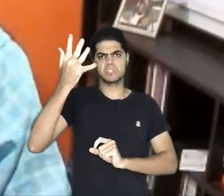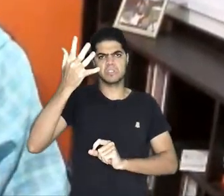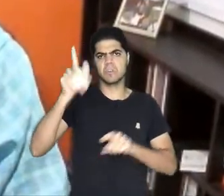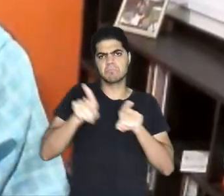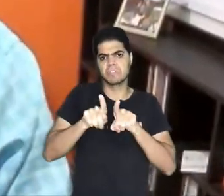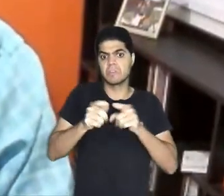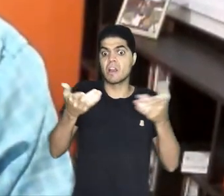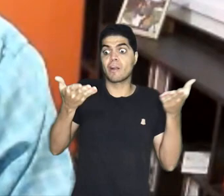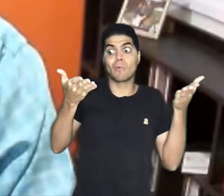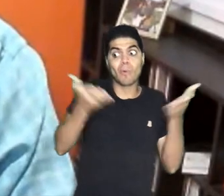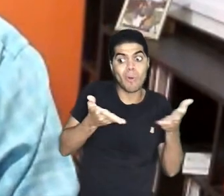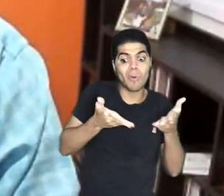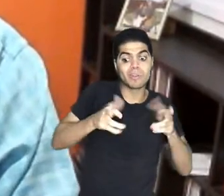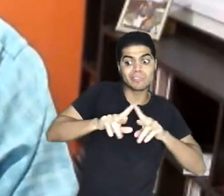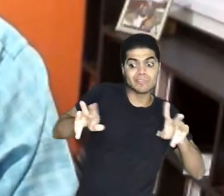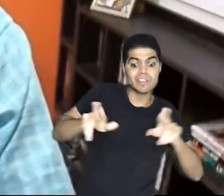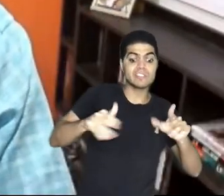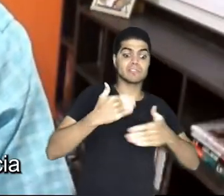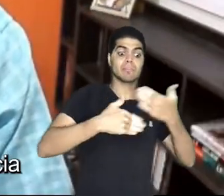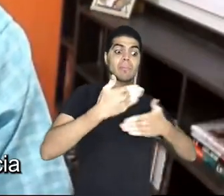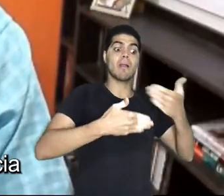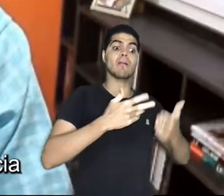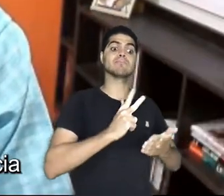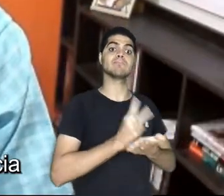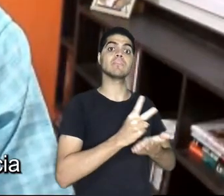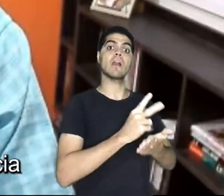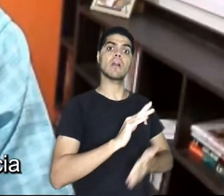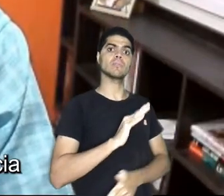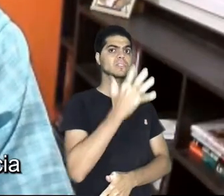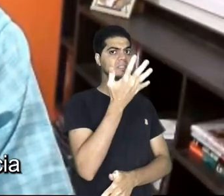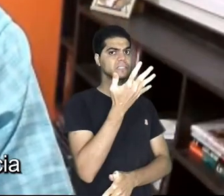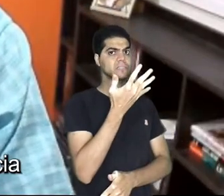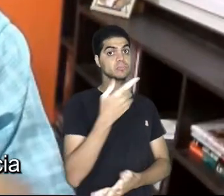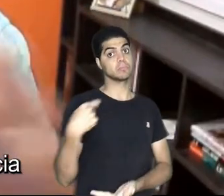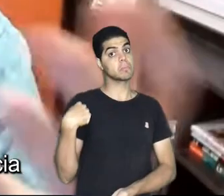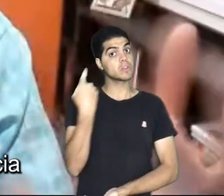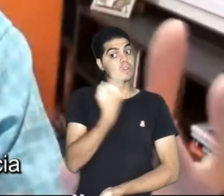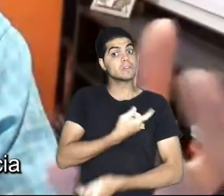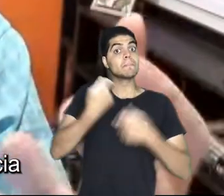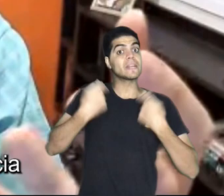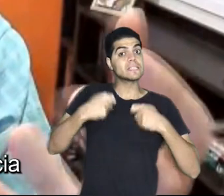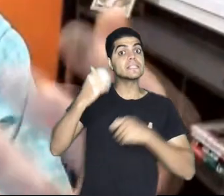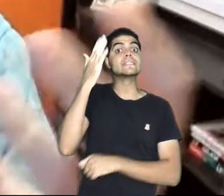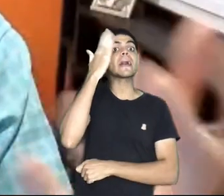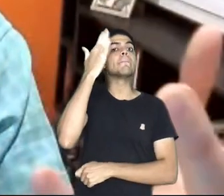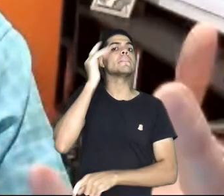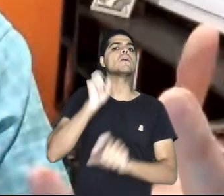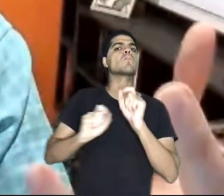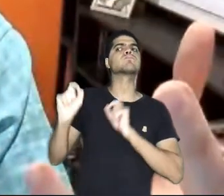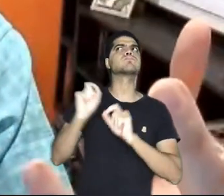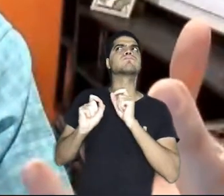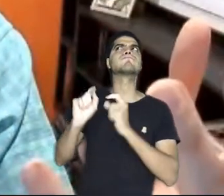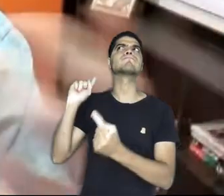algumas coisas que continuam a acontecer. Basta, então, repito, que nós saibamos abordar a independência e olhar